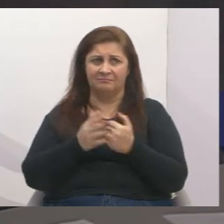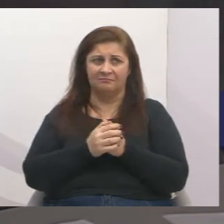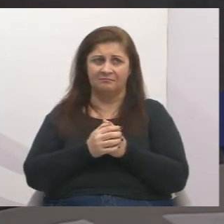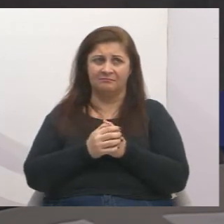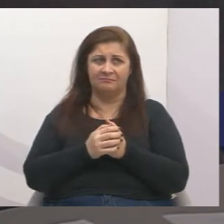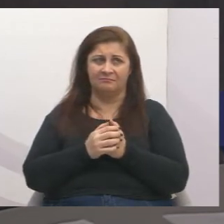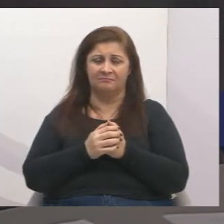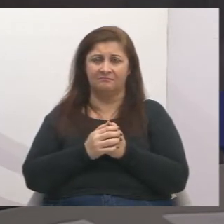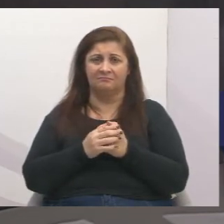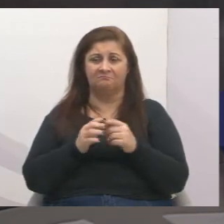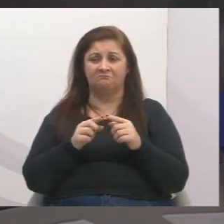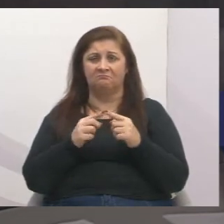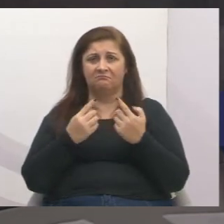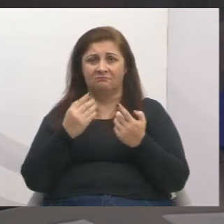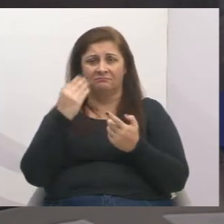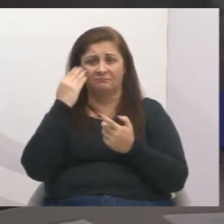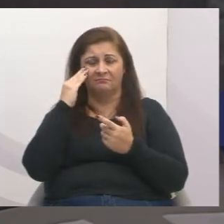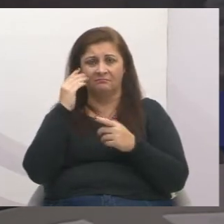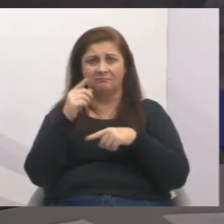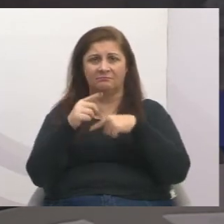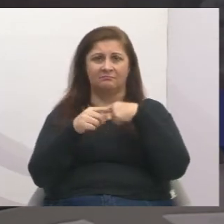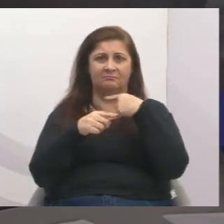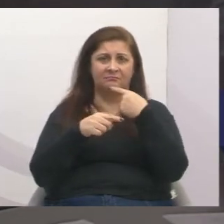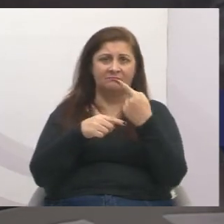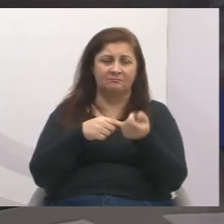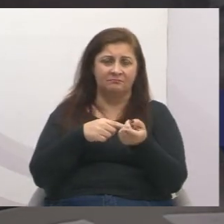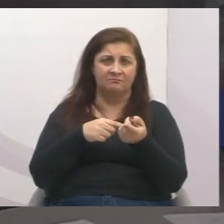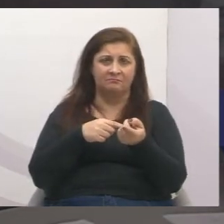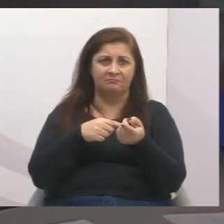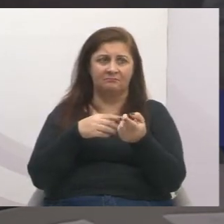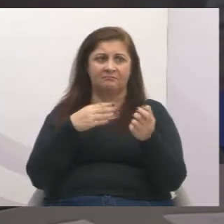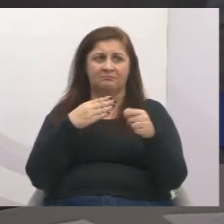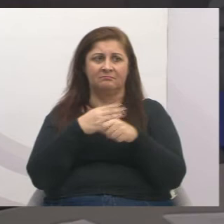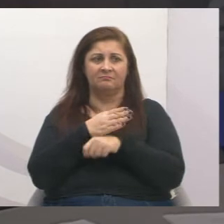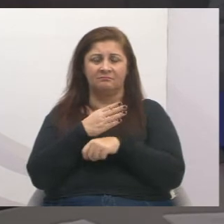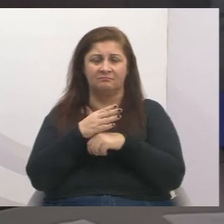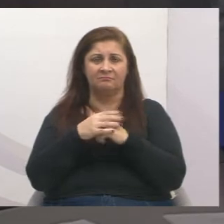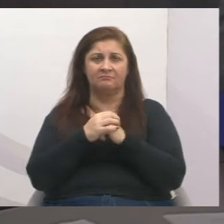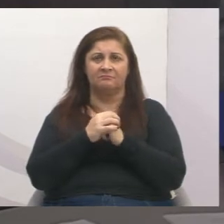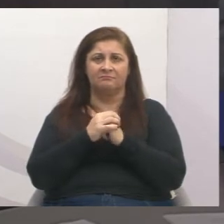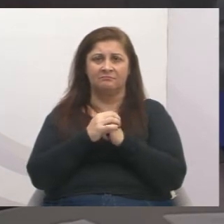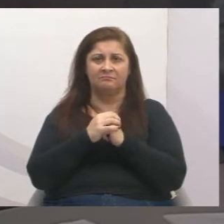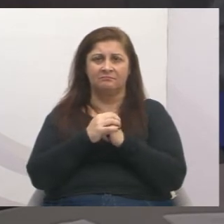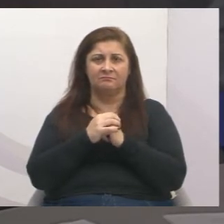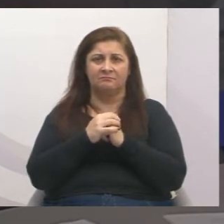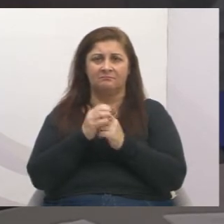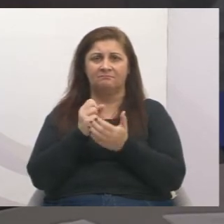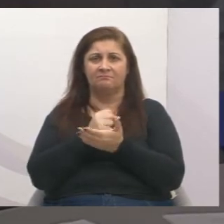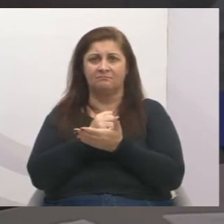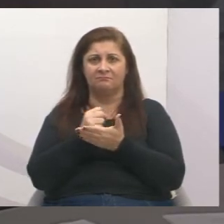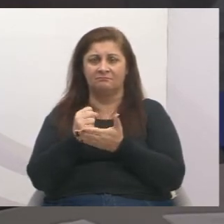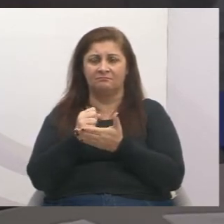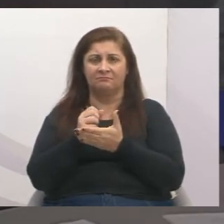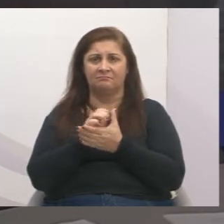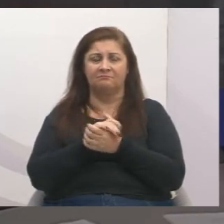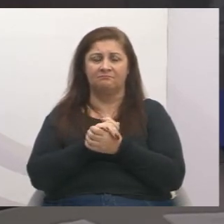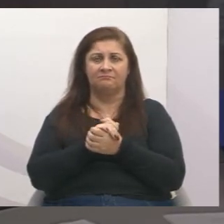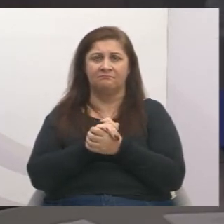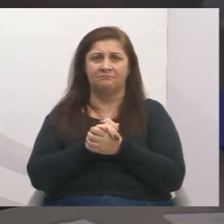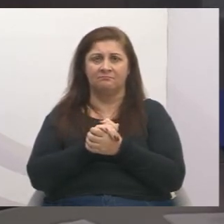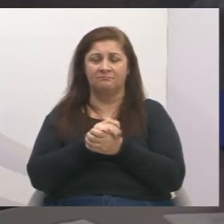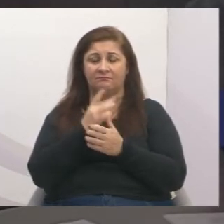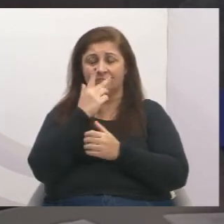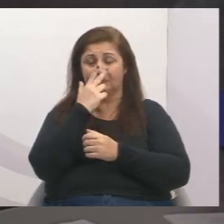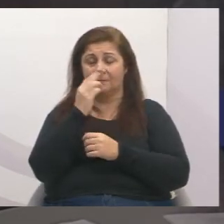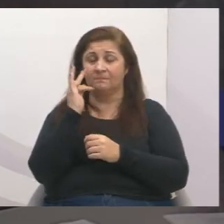que depois que passar, se isso for aprovado aqui nessa casa, isso passar, eu acho que é algo